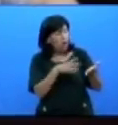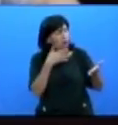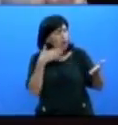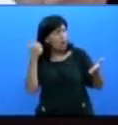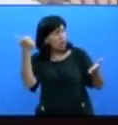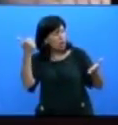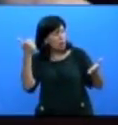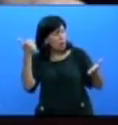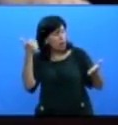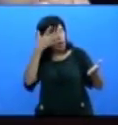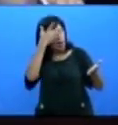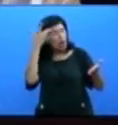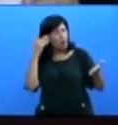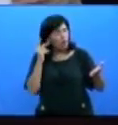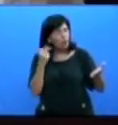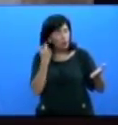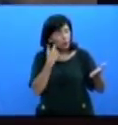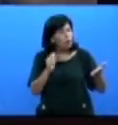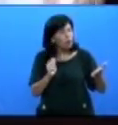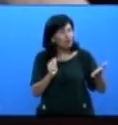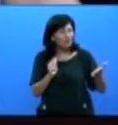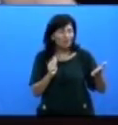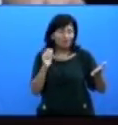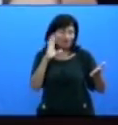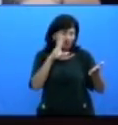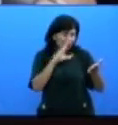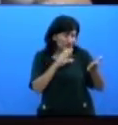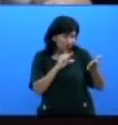por mais que a gente quisesse